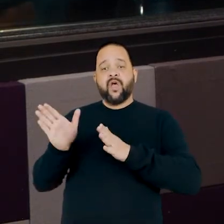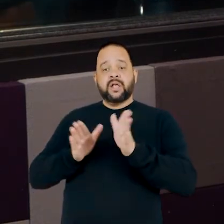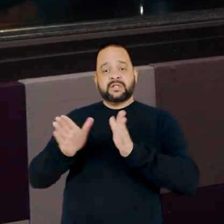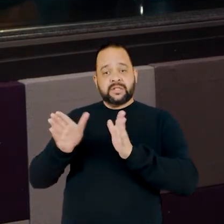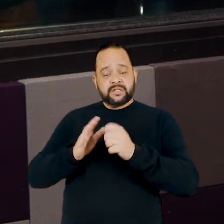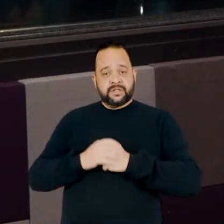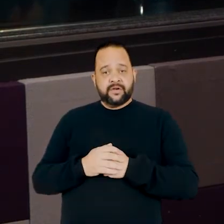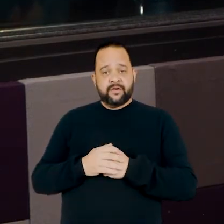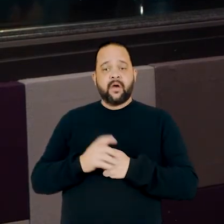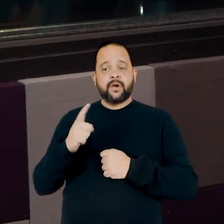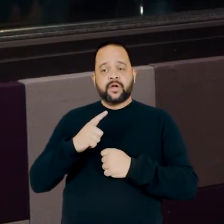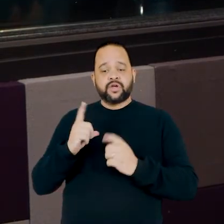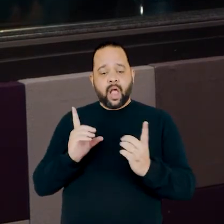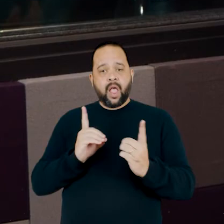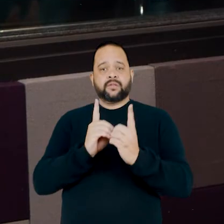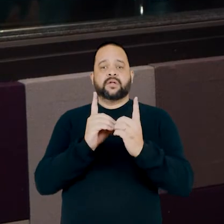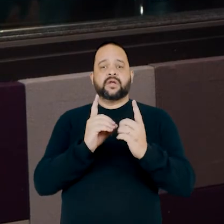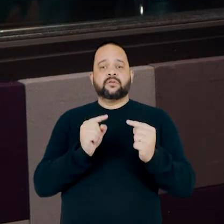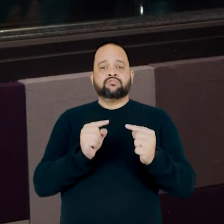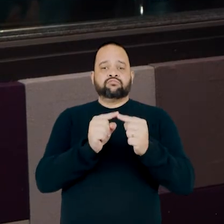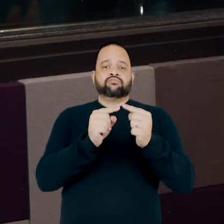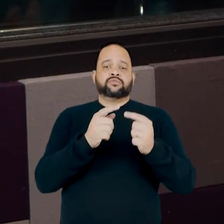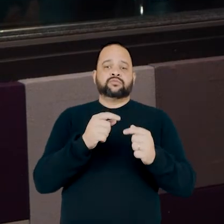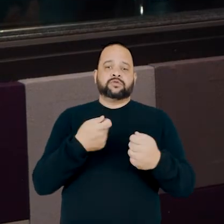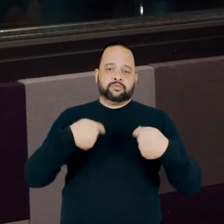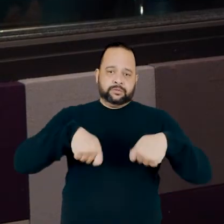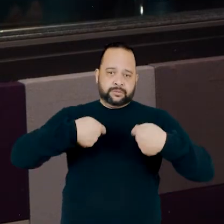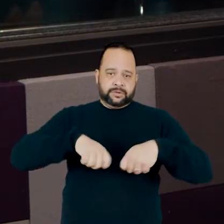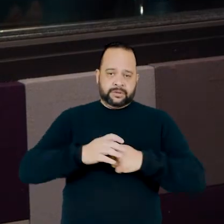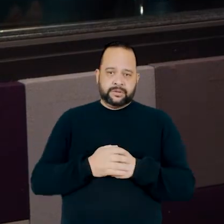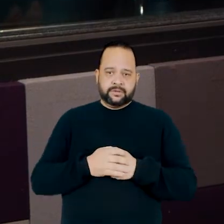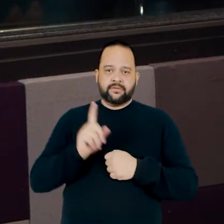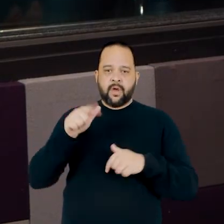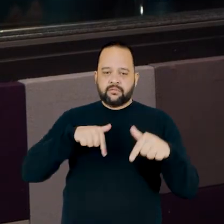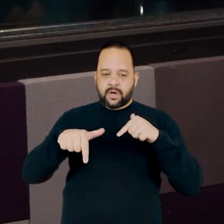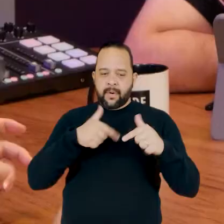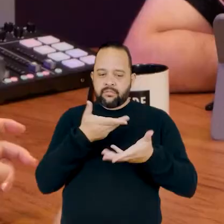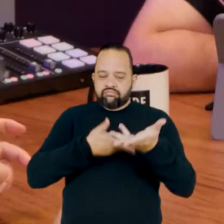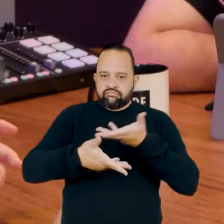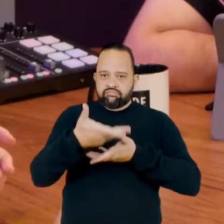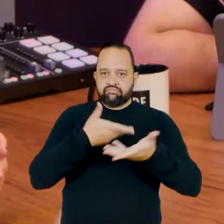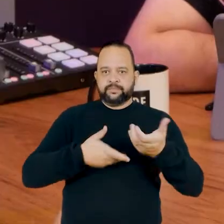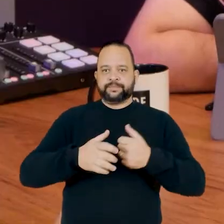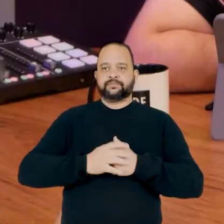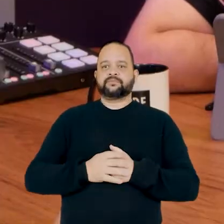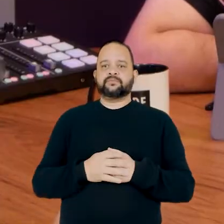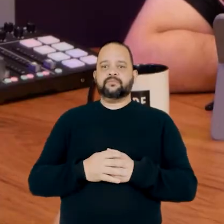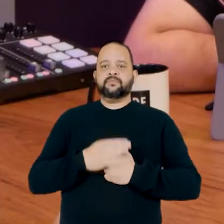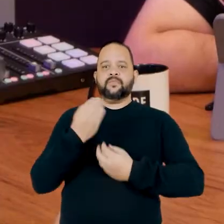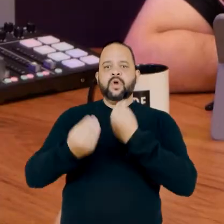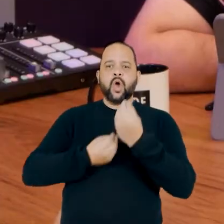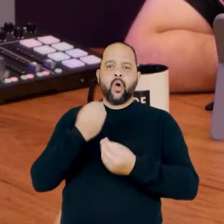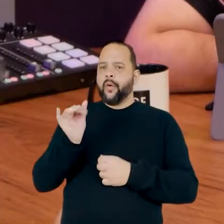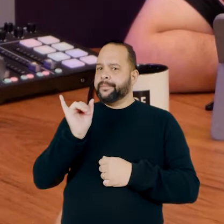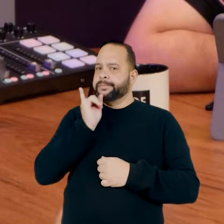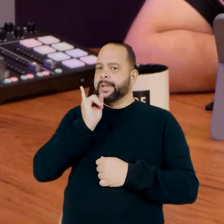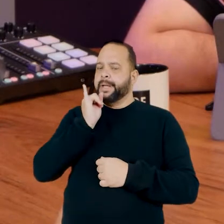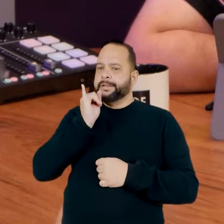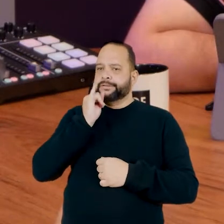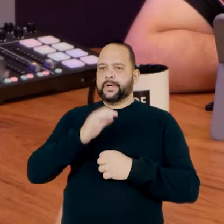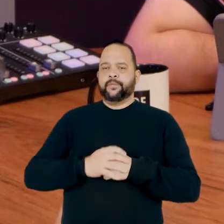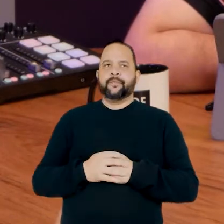expectativa, vai estar te atendendo. Então, esse é um trabalho que a gente faz muito próximo. E como que é, por exemplo, lidar com